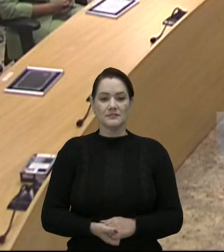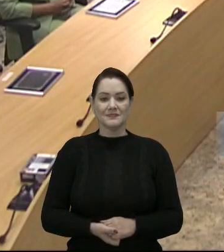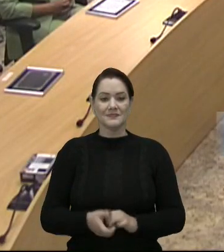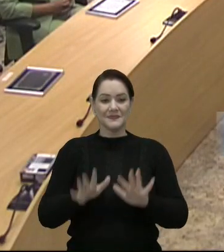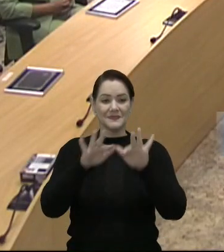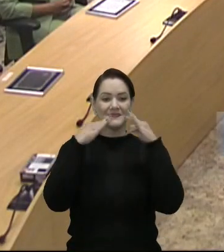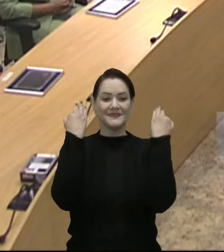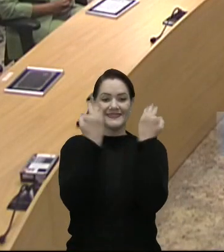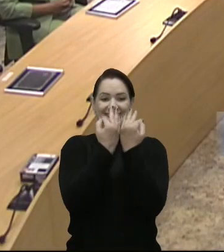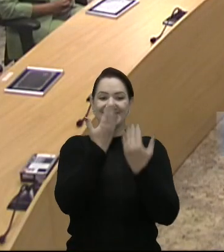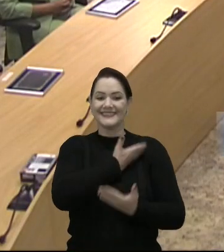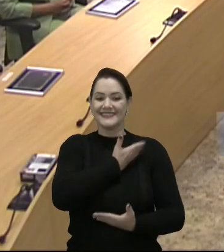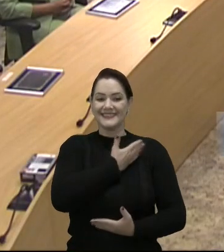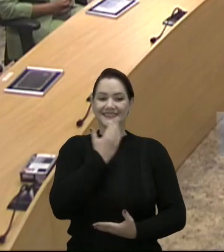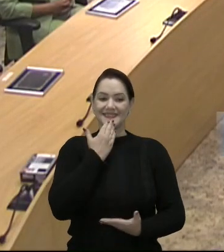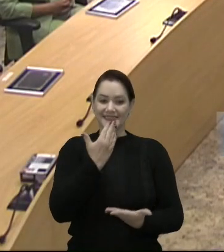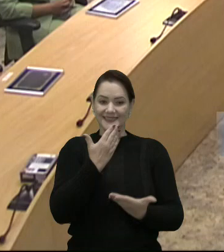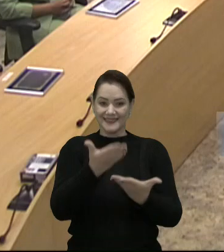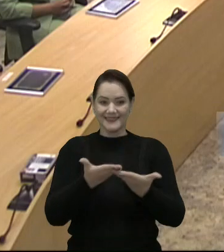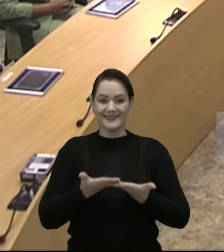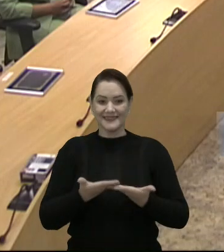Familiares e amigos, por favor.